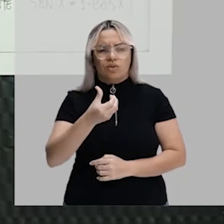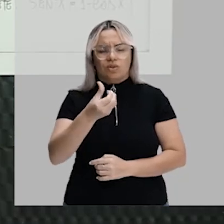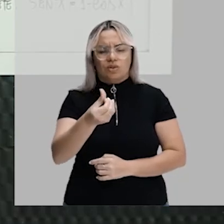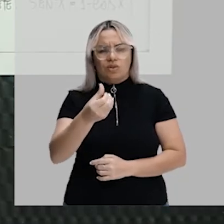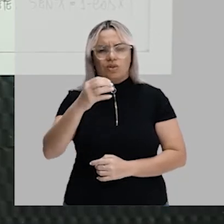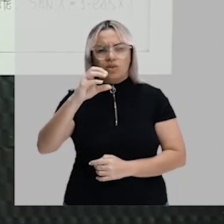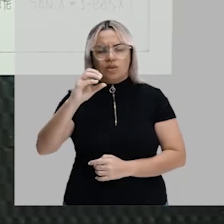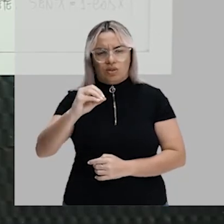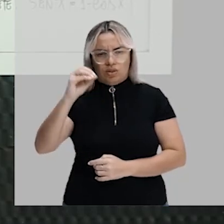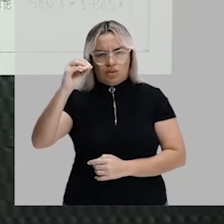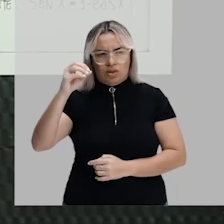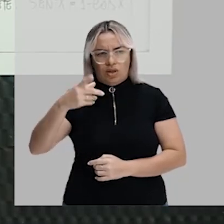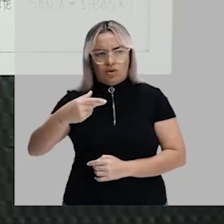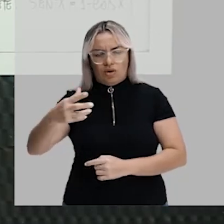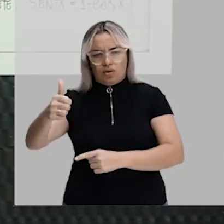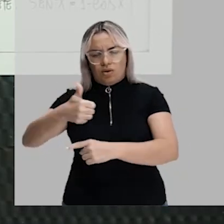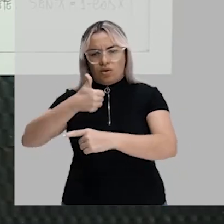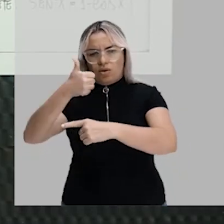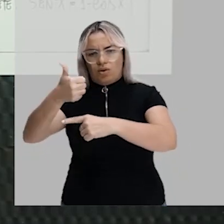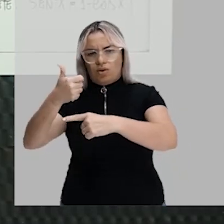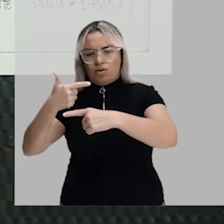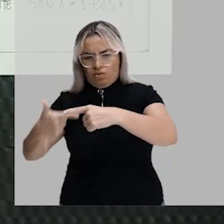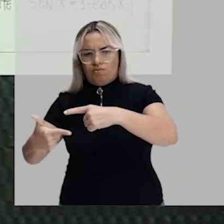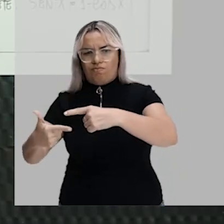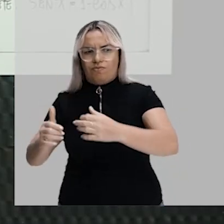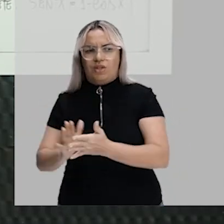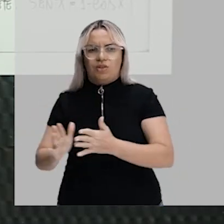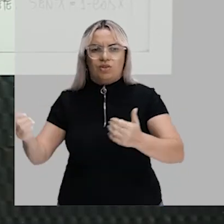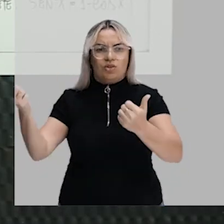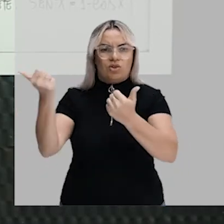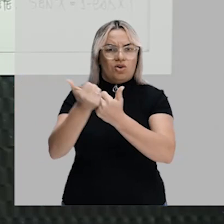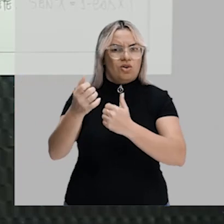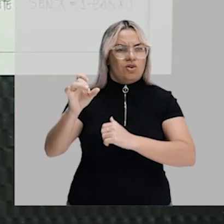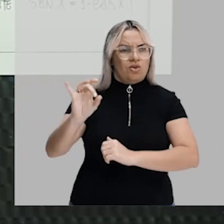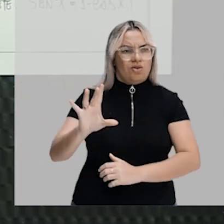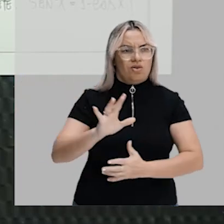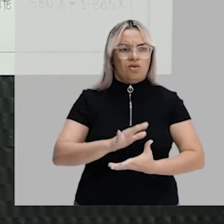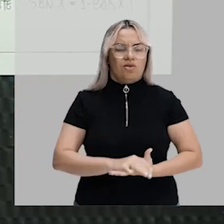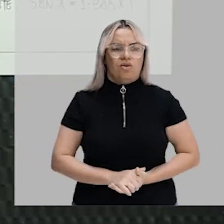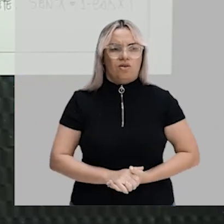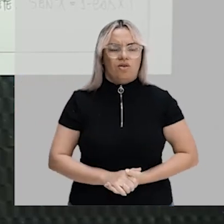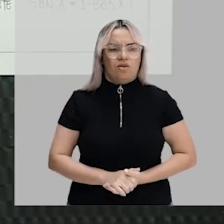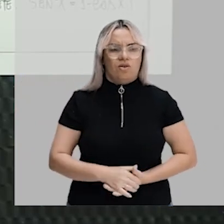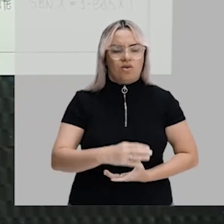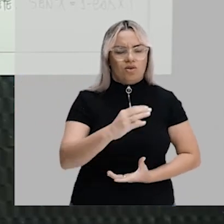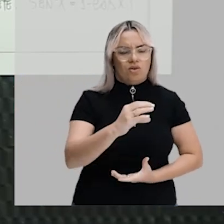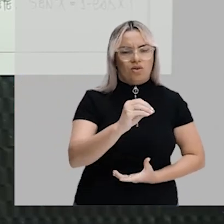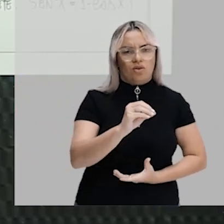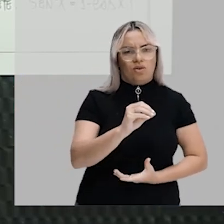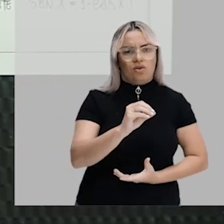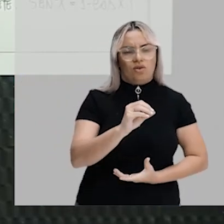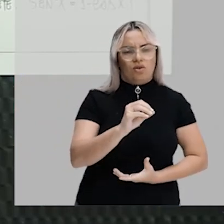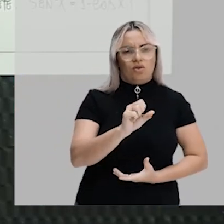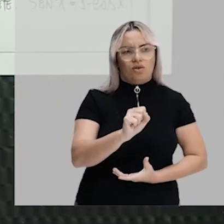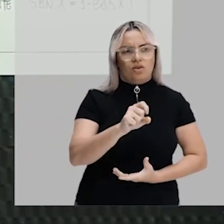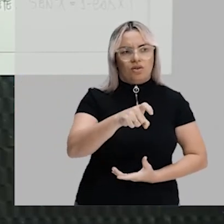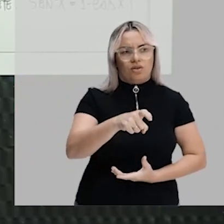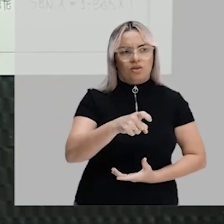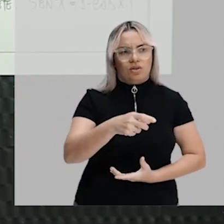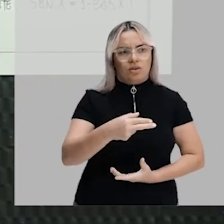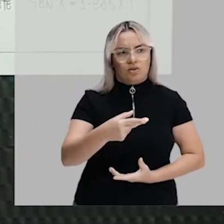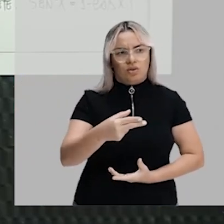certo então nós temos então que o cosseno de x é igual ao